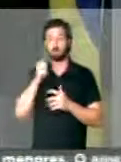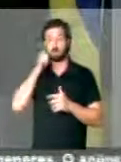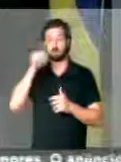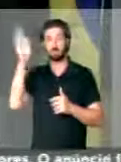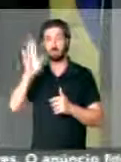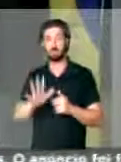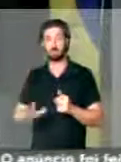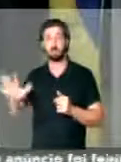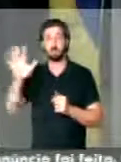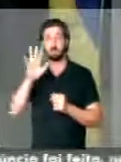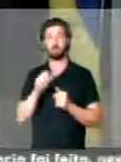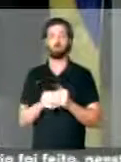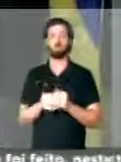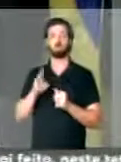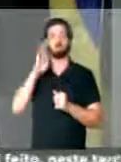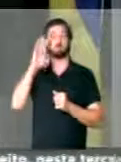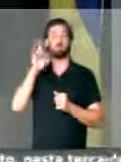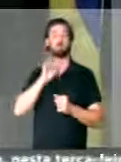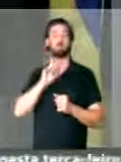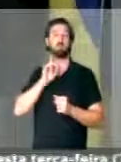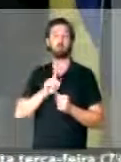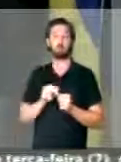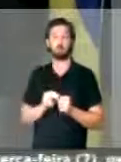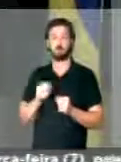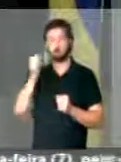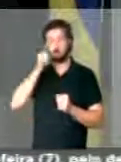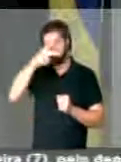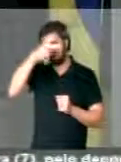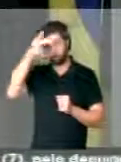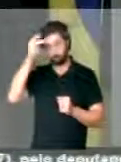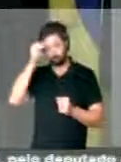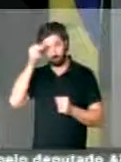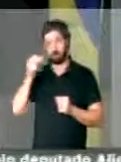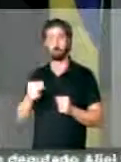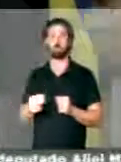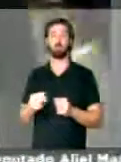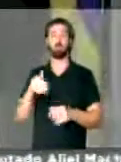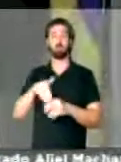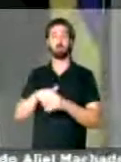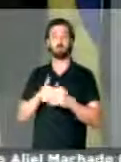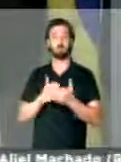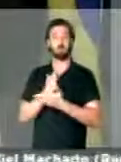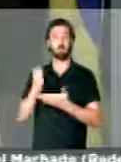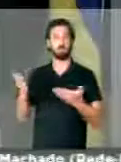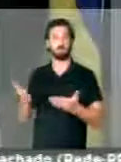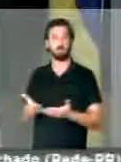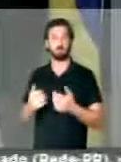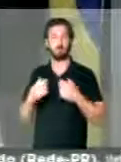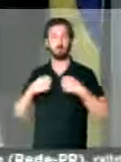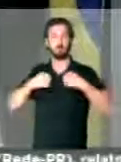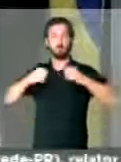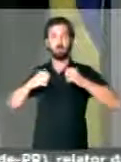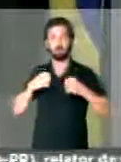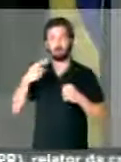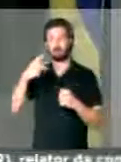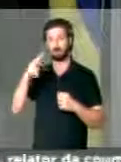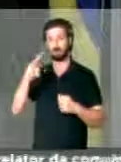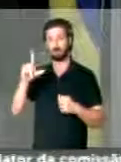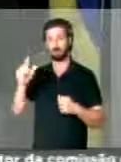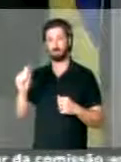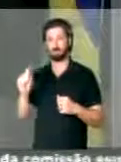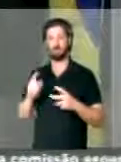Brasil e em especial para Minas Gerais, as prefeitas eleitas agora neste pleito, a nossa querida Paula, nossa